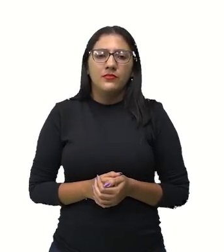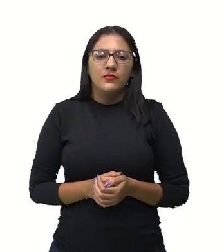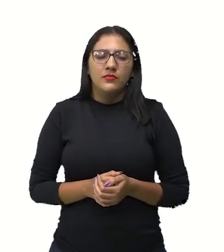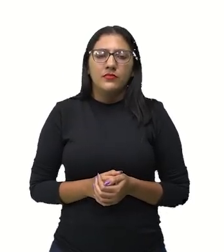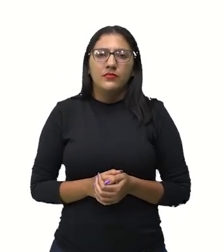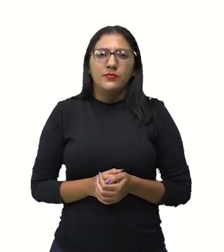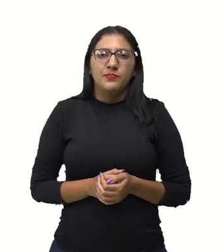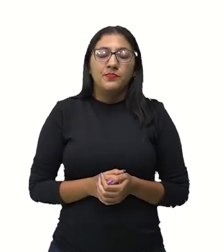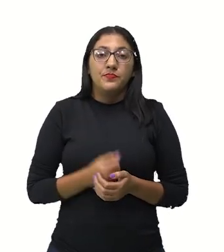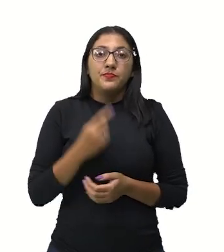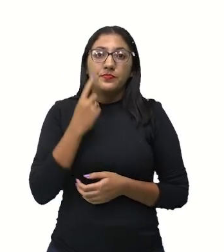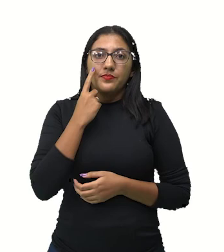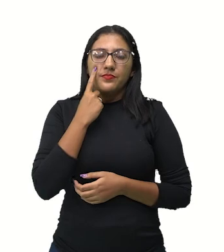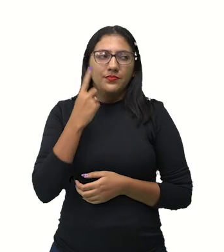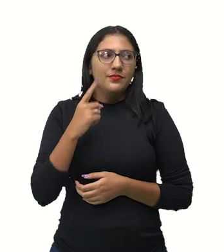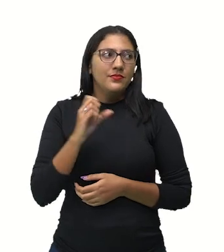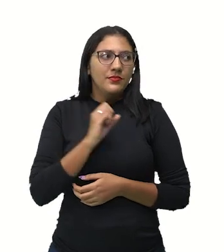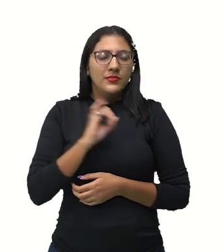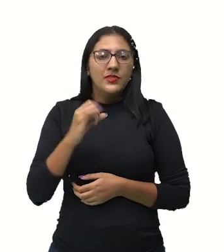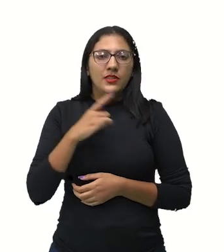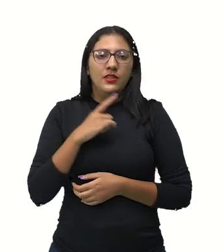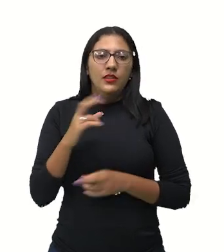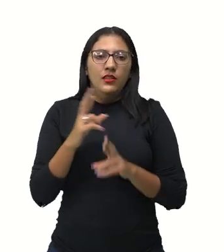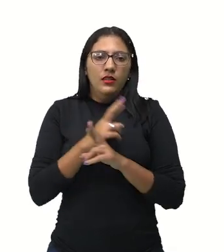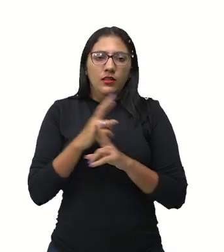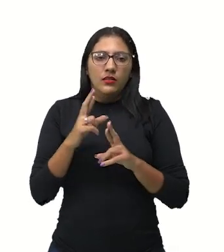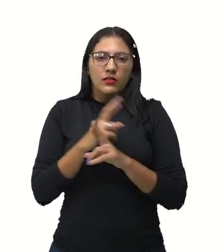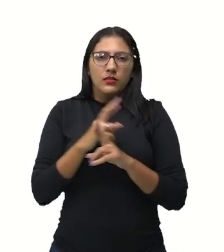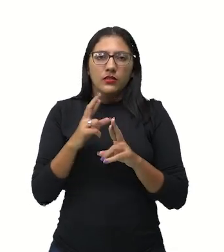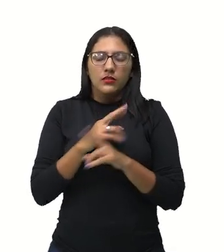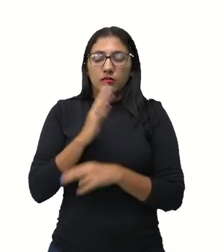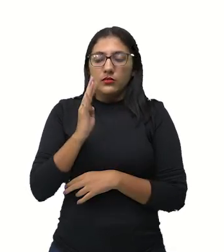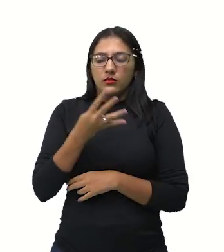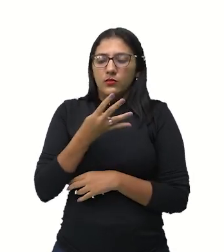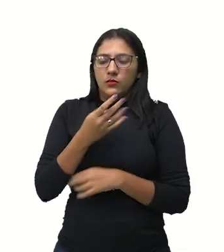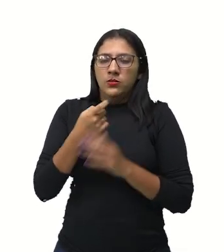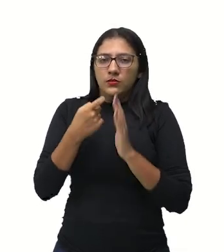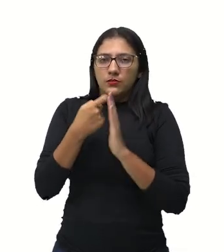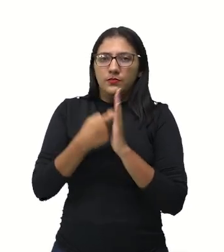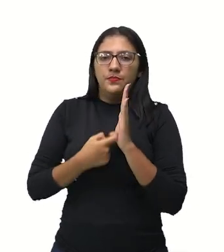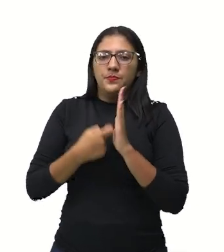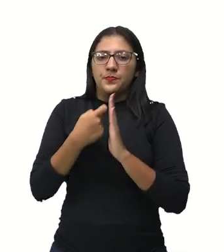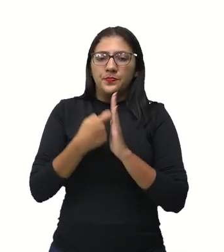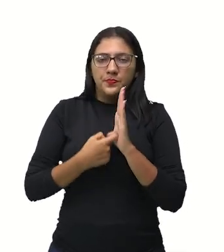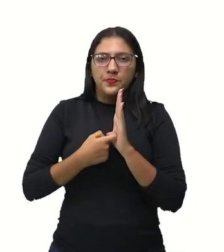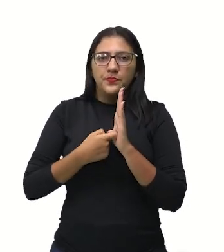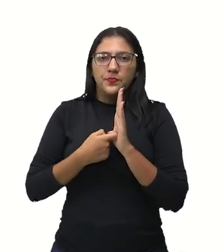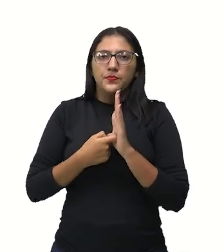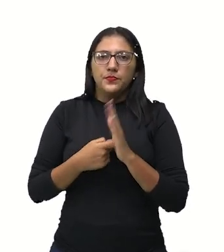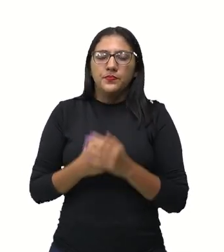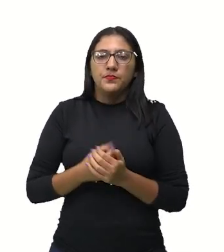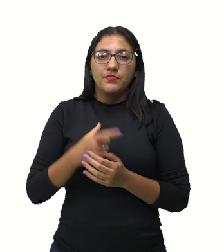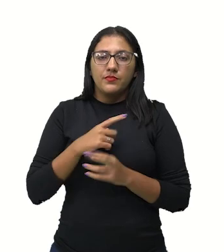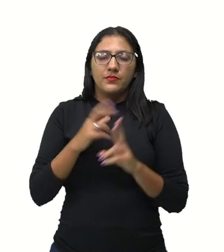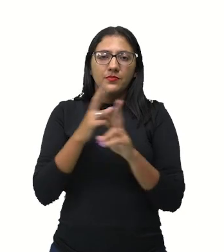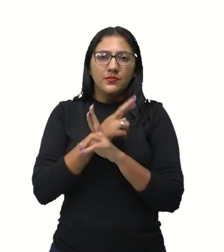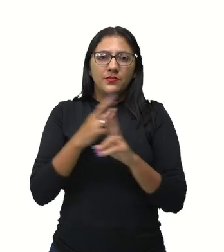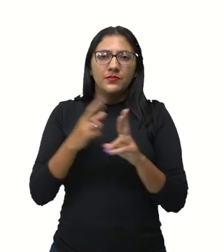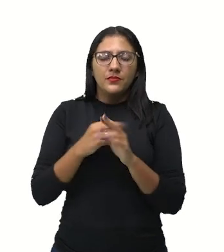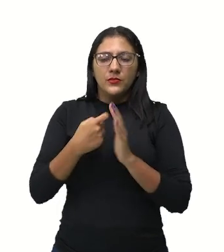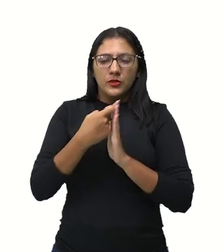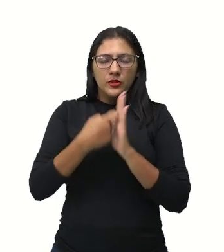Quer dizer, então, que se Marta pegar aí 4.000 emprestado, vai pagar de juros